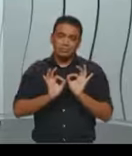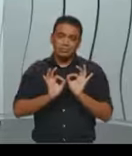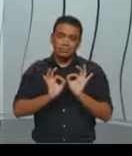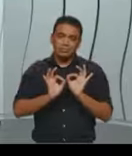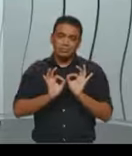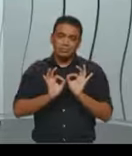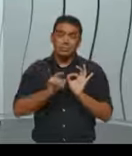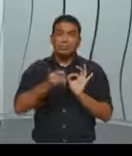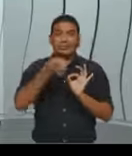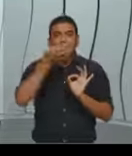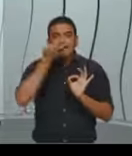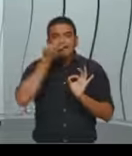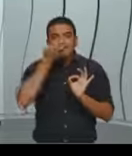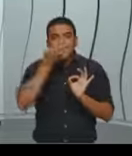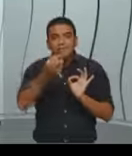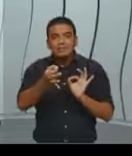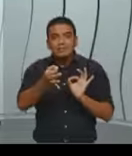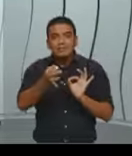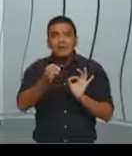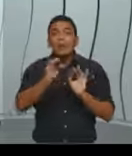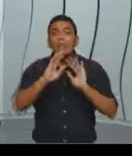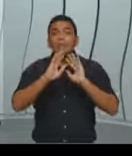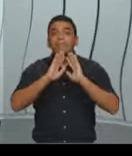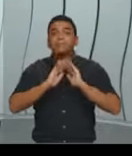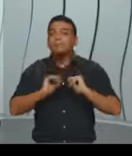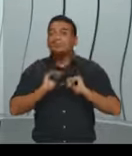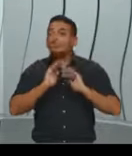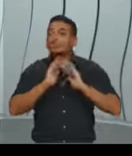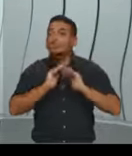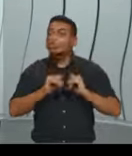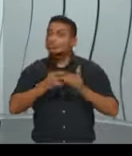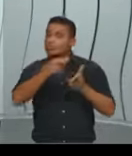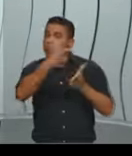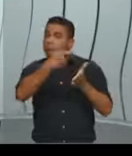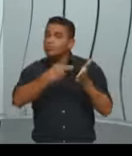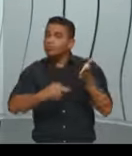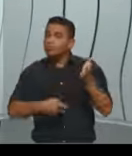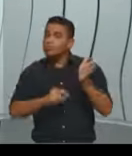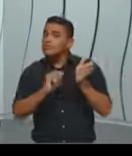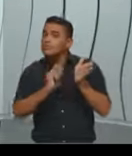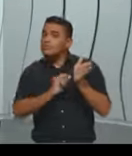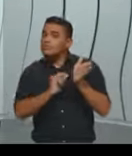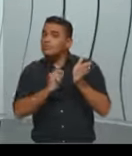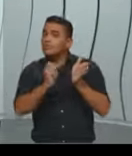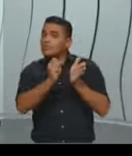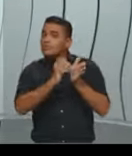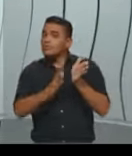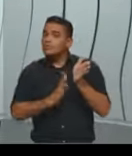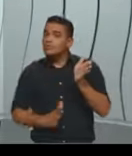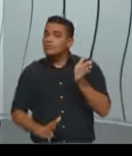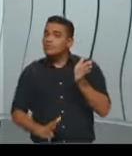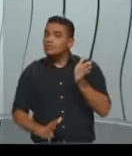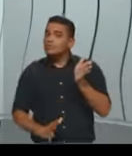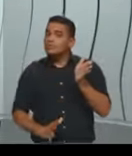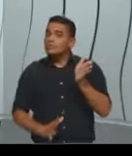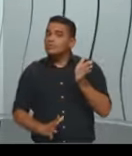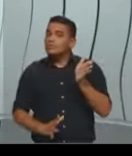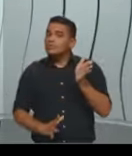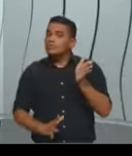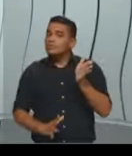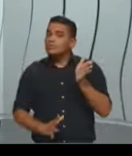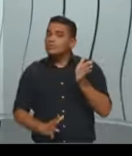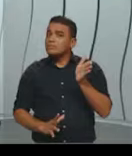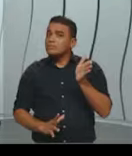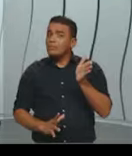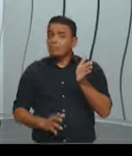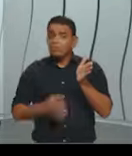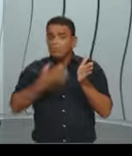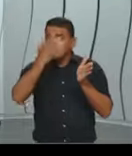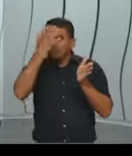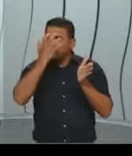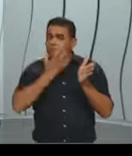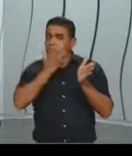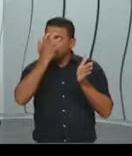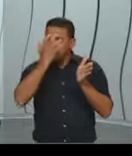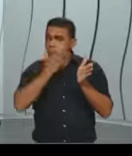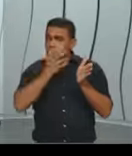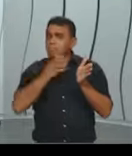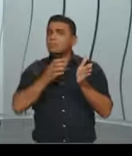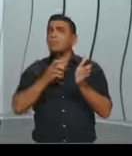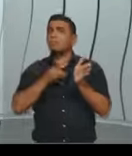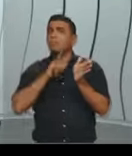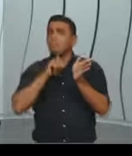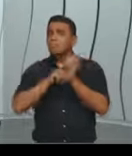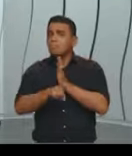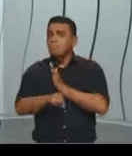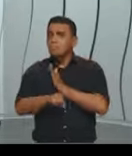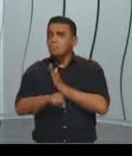que ficar atento no que está pedindo o exercício. Sempre, tá bom? Porque eu tenho certeza, nessas